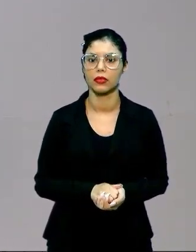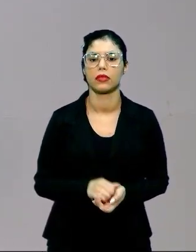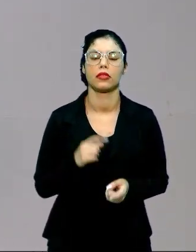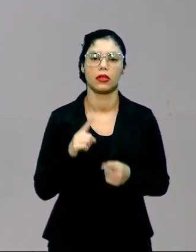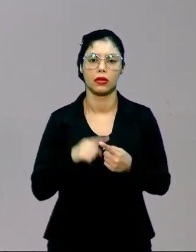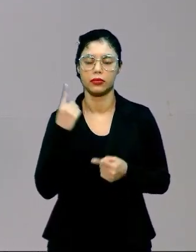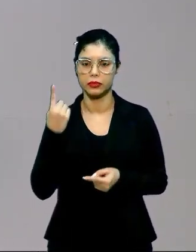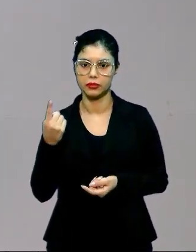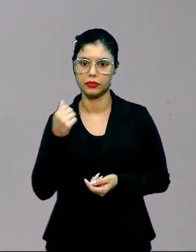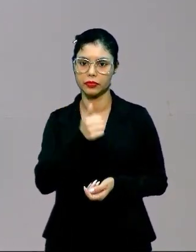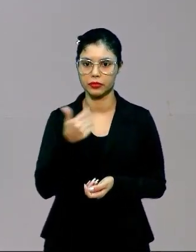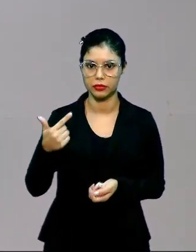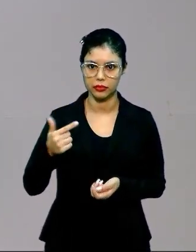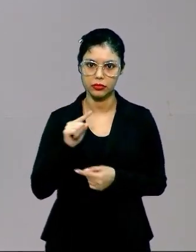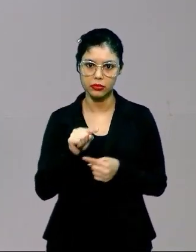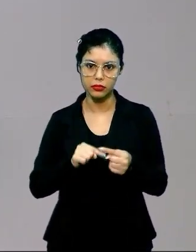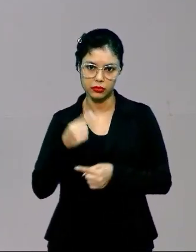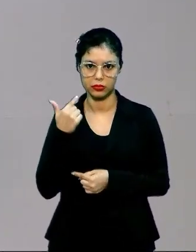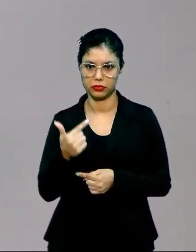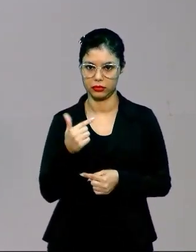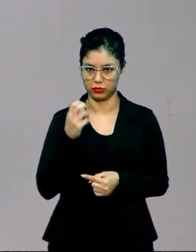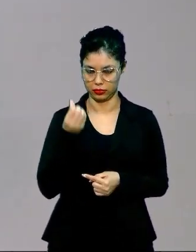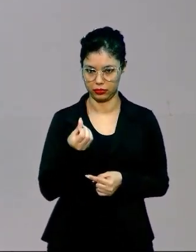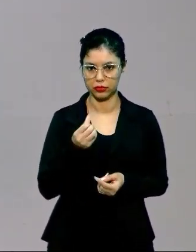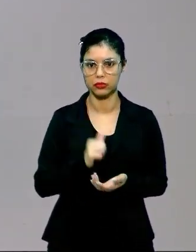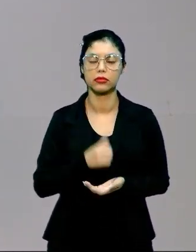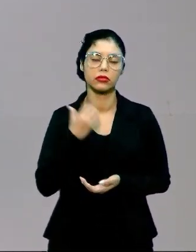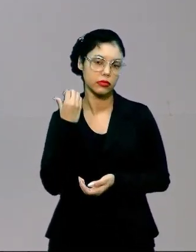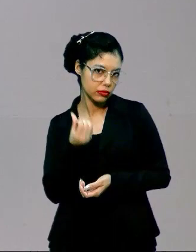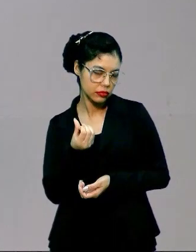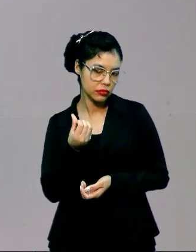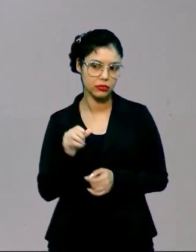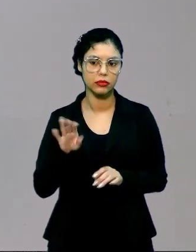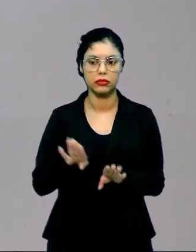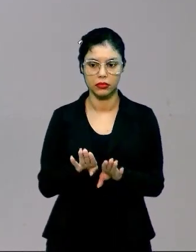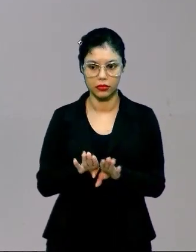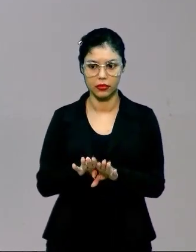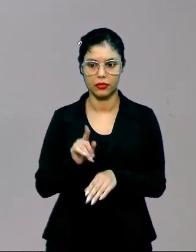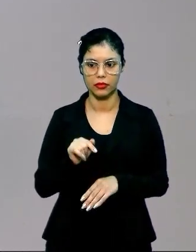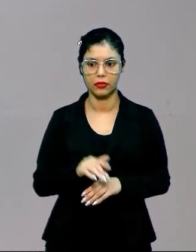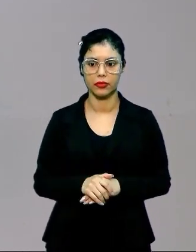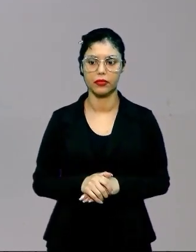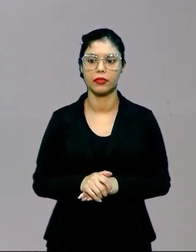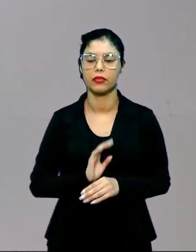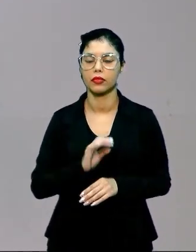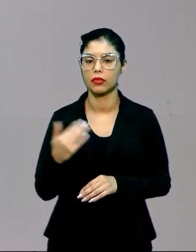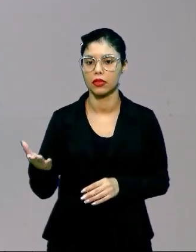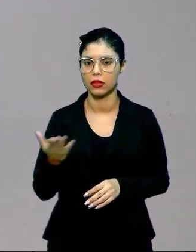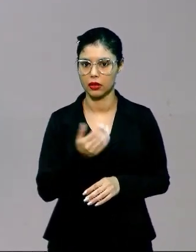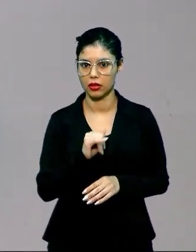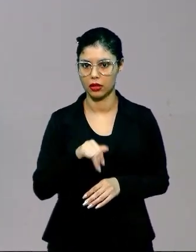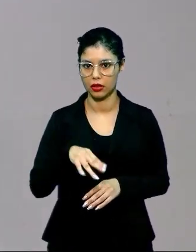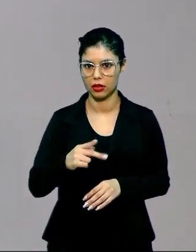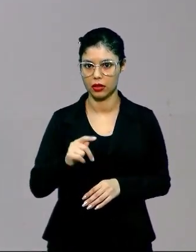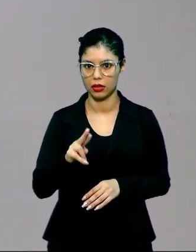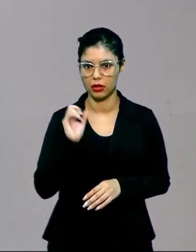11 mais 1, 12. Dividido por 2, 6. O sexto termo será a mediana. Isso quando for um número ímpar de termos. Bora